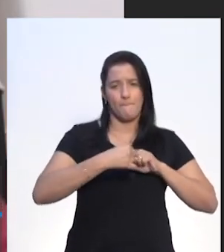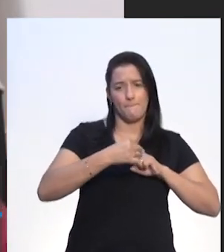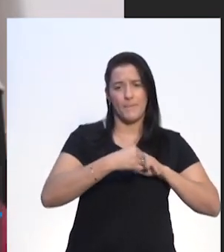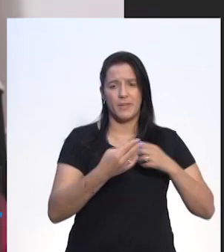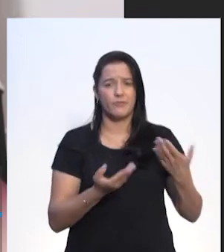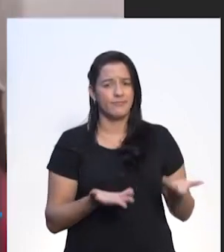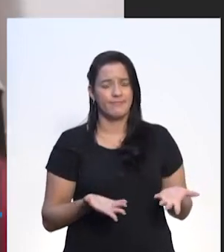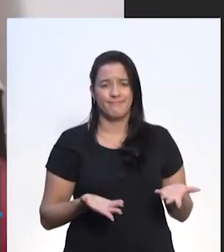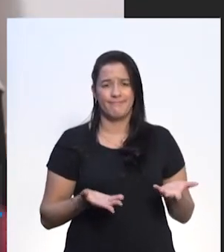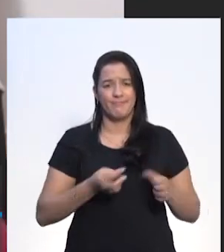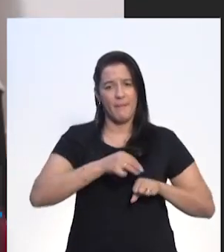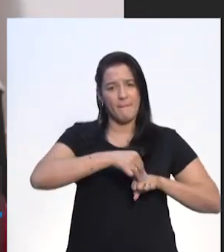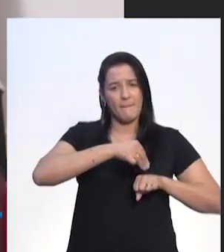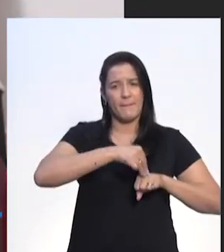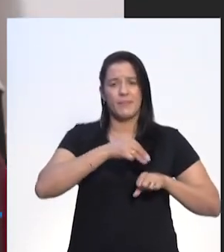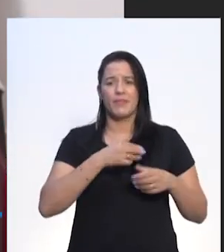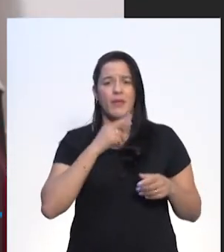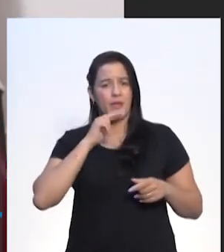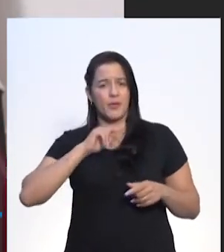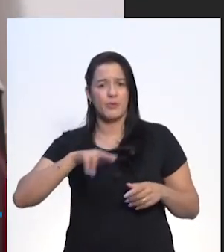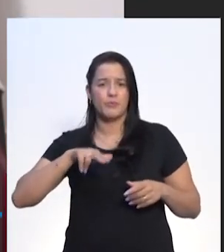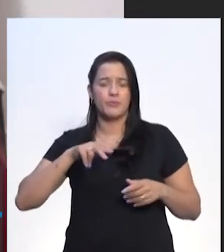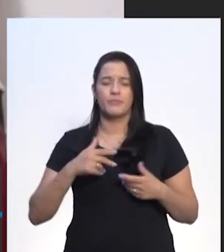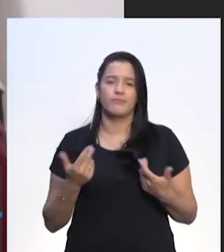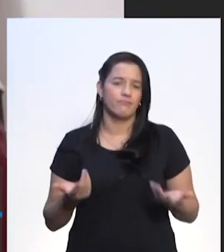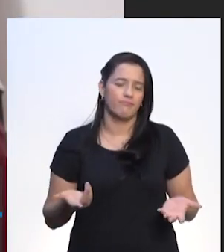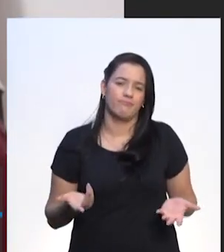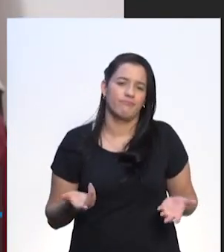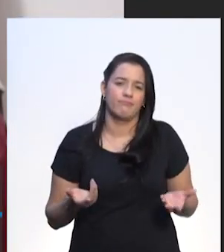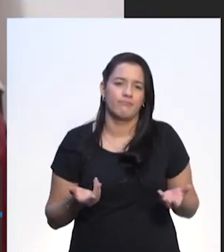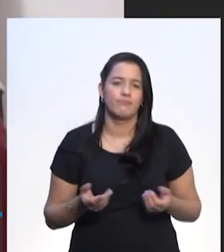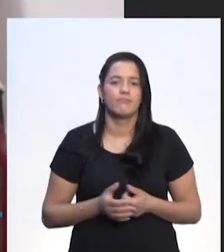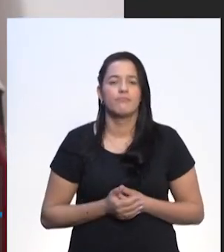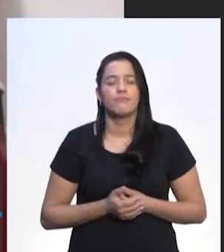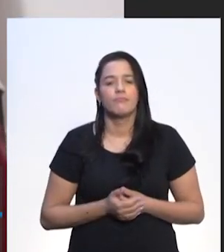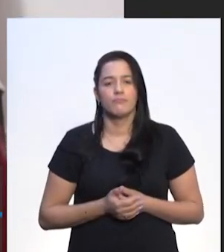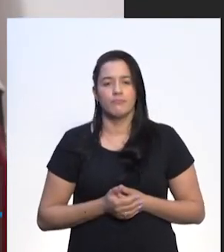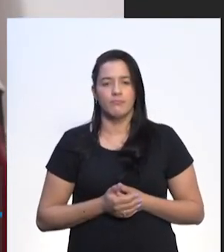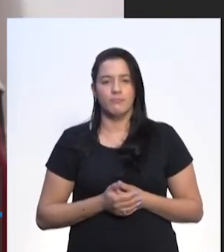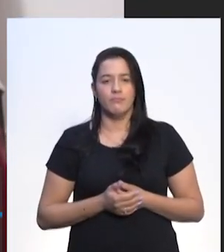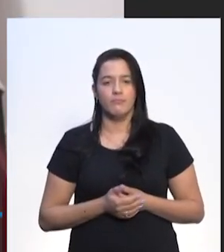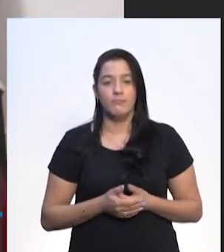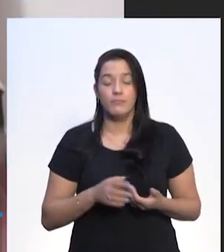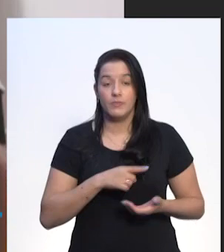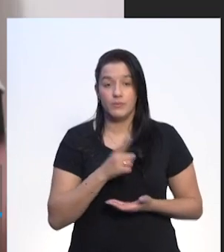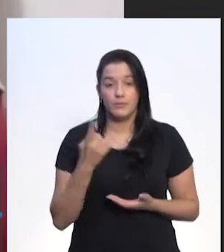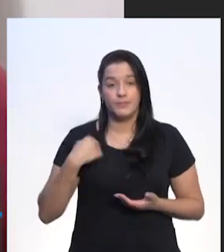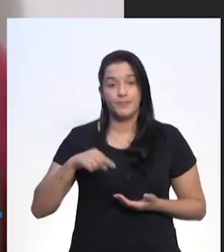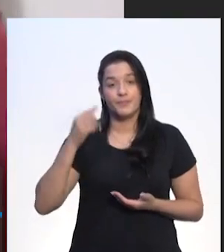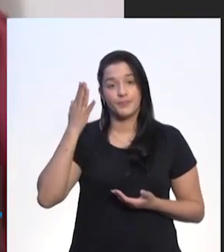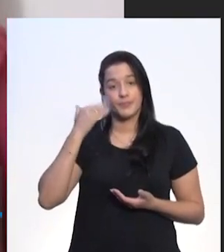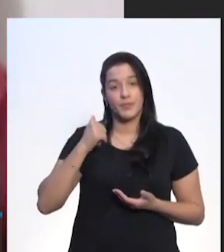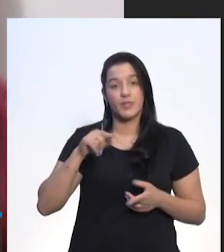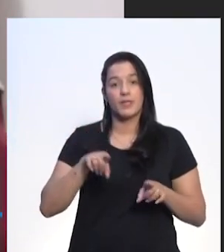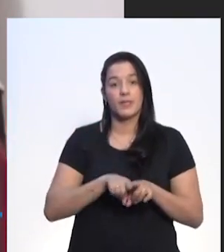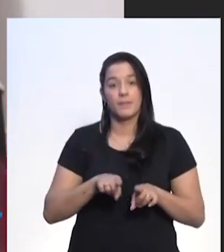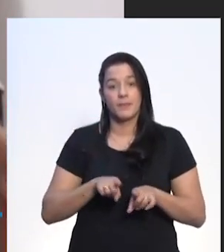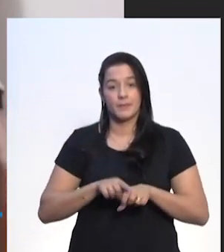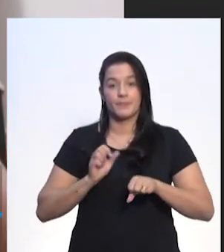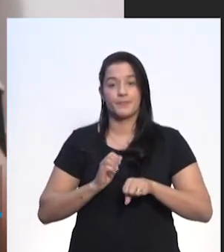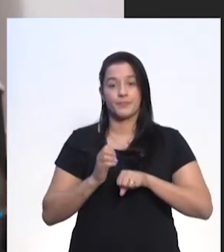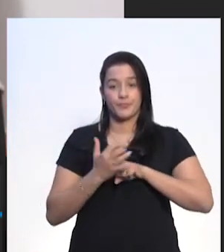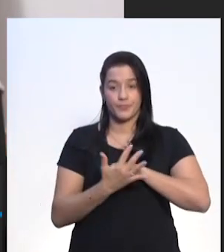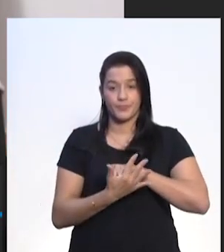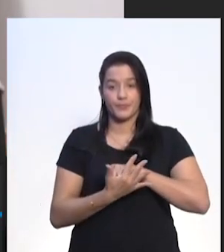pós-doc, 10 idiomas, porque não é assim que funciona. E a gente sabe, né, colocaram a questão do Covid, como a